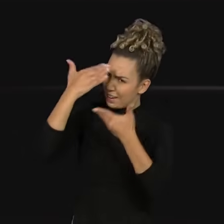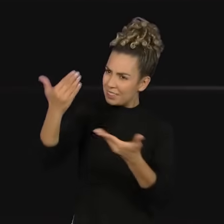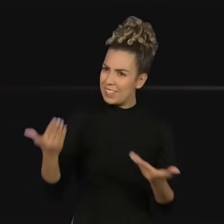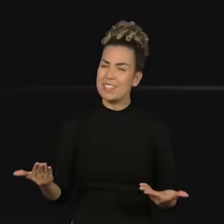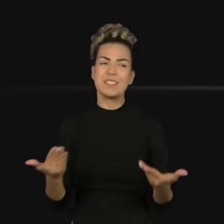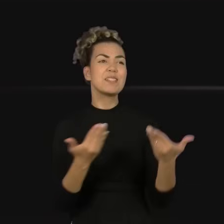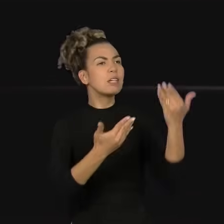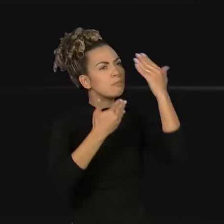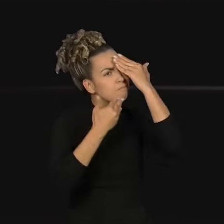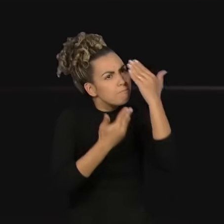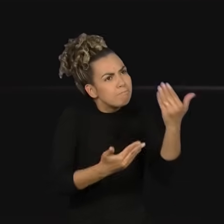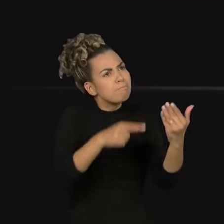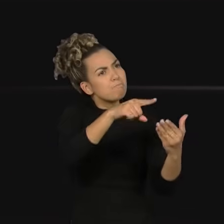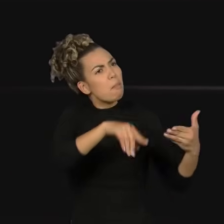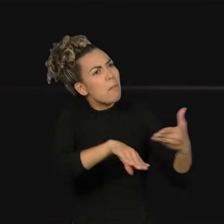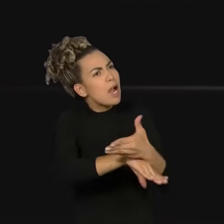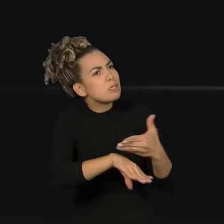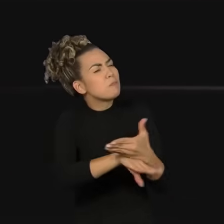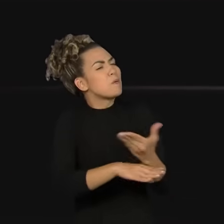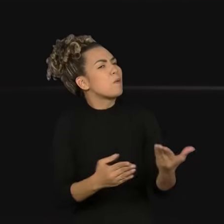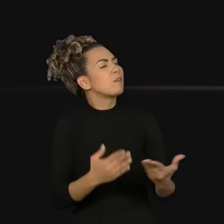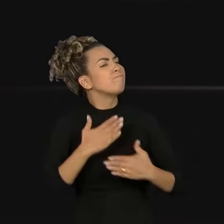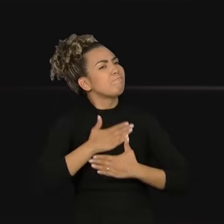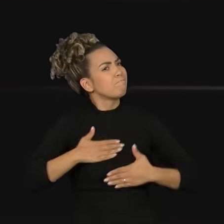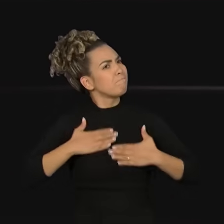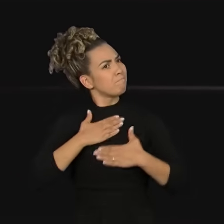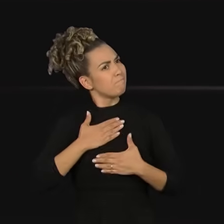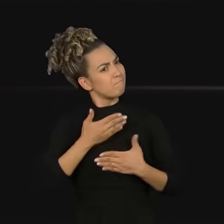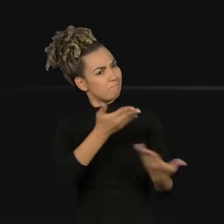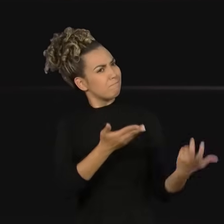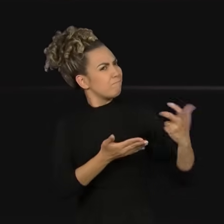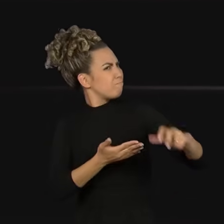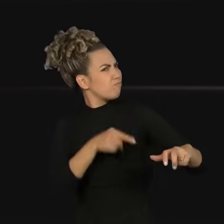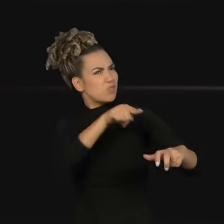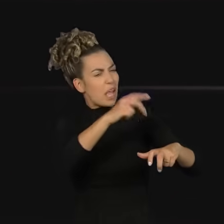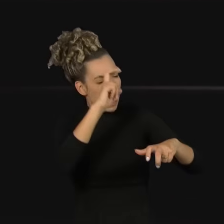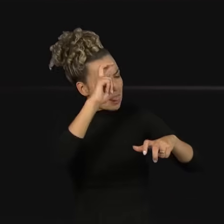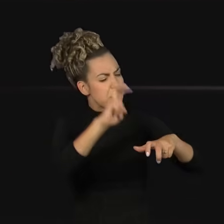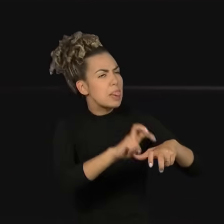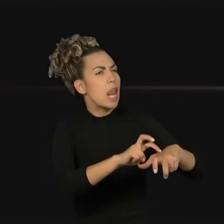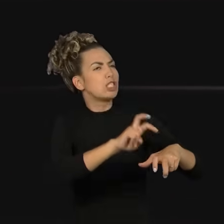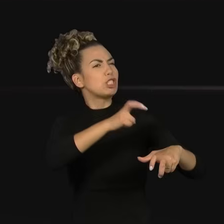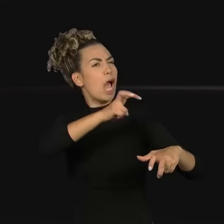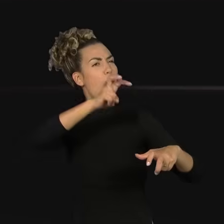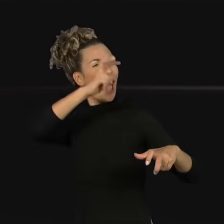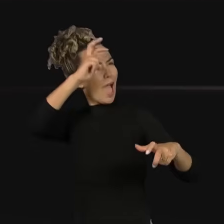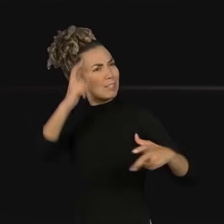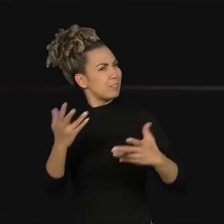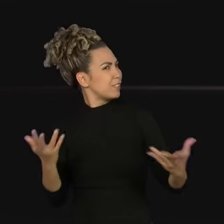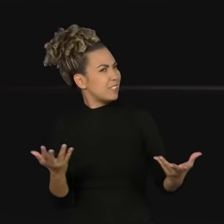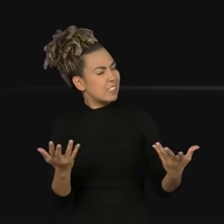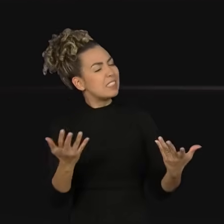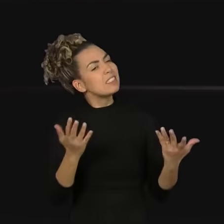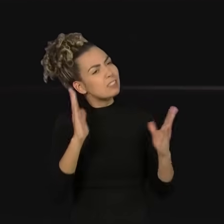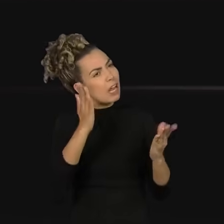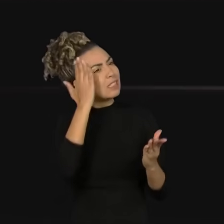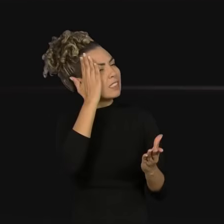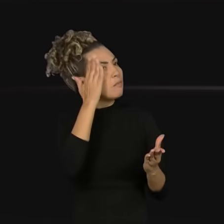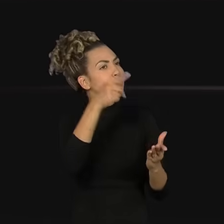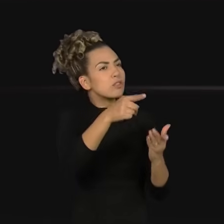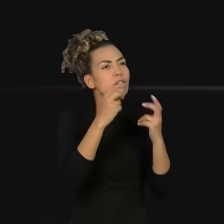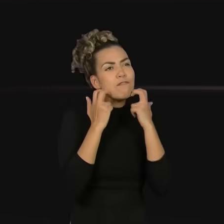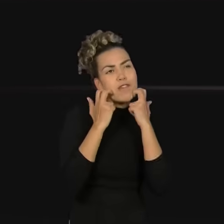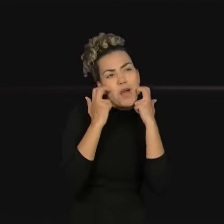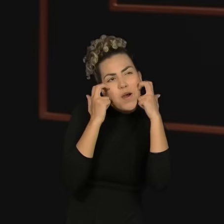muito obrigada pela sua presença, é um prazer receber você, que é um gênio, e a gente sabe que com toda a sua timidez,